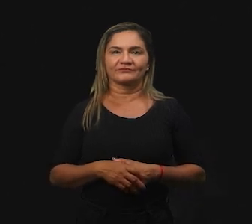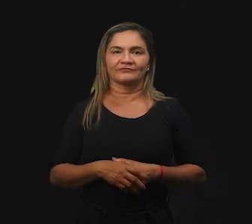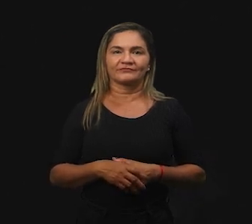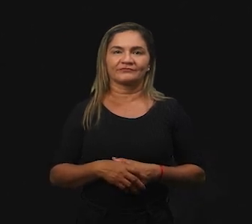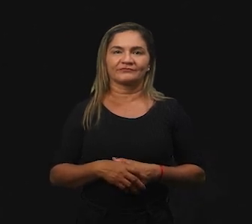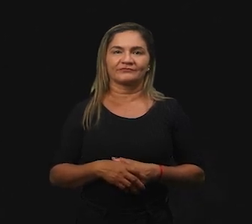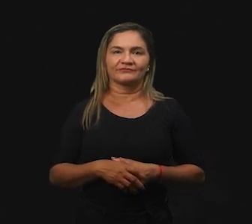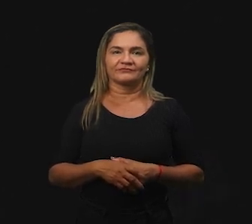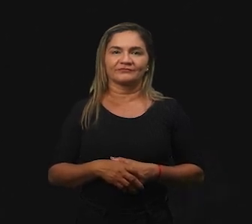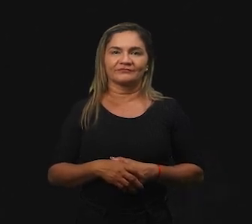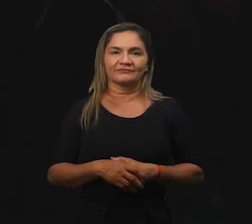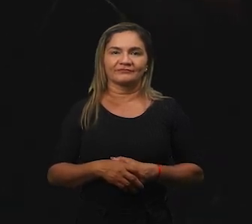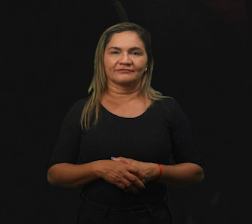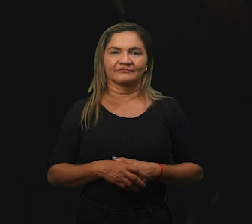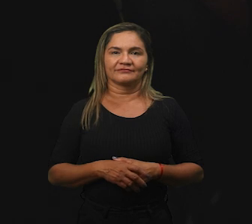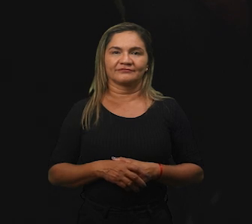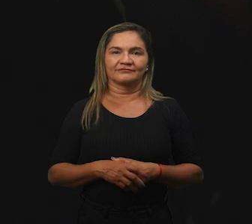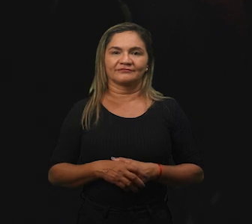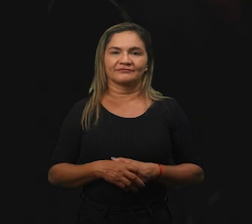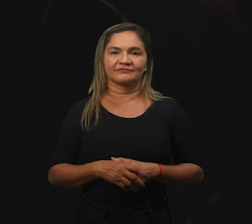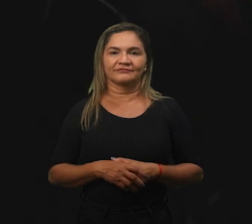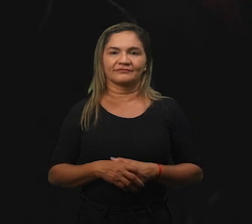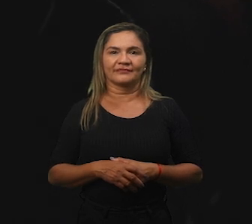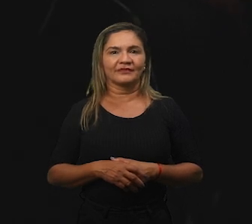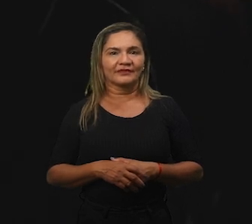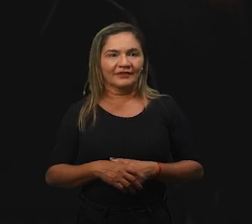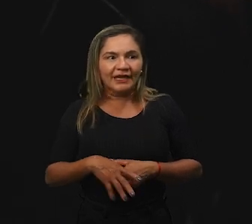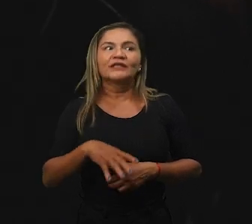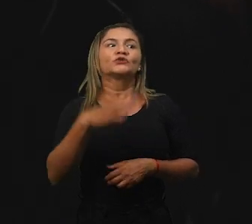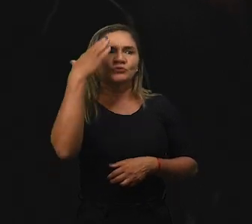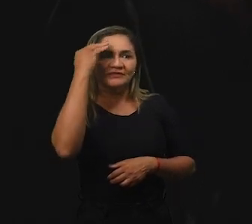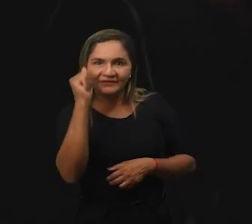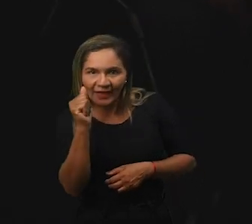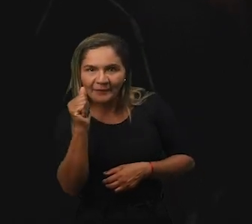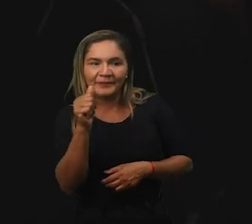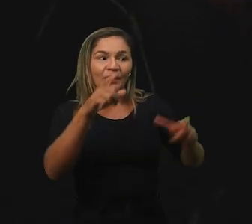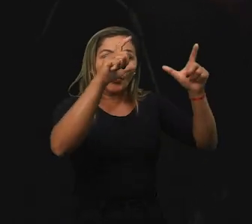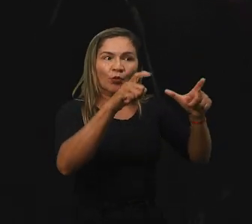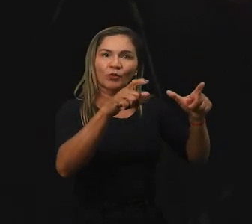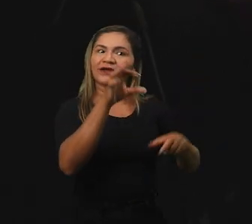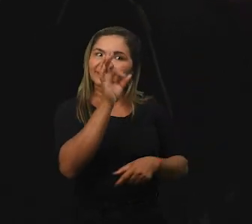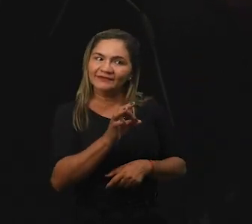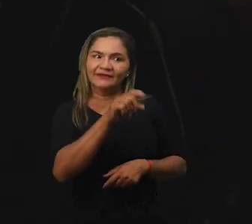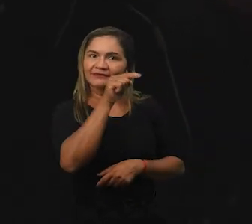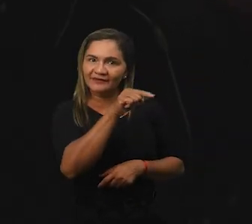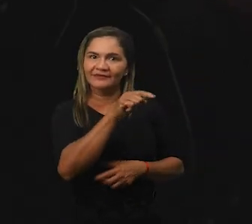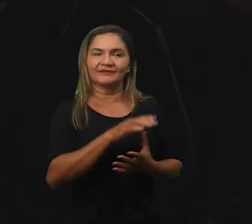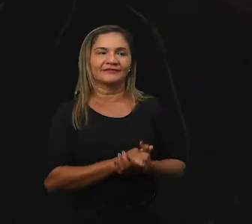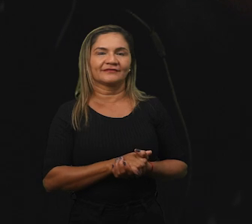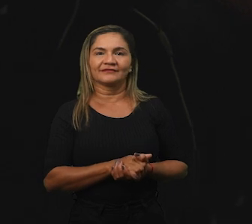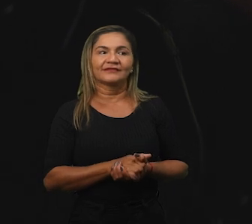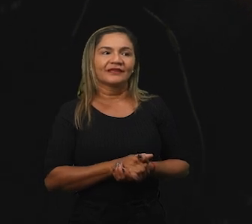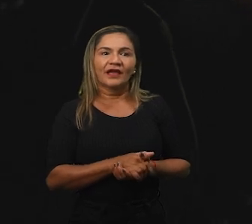Você tem certeza que é aqui? Você não deu seu próprio link que você mesmo mandou? Meu marido. Sete graças, Senhor,